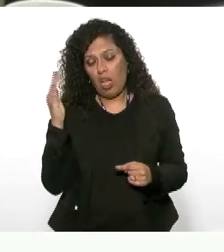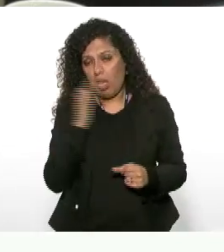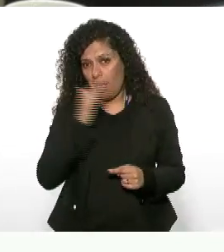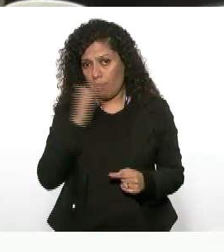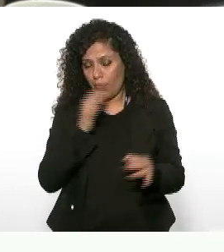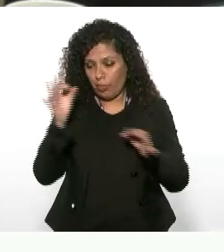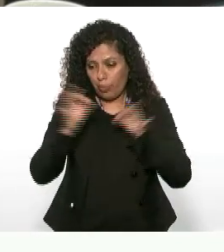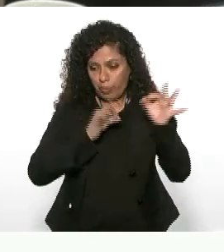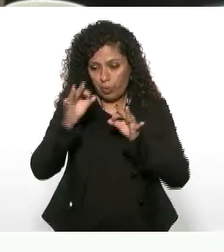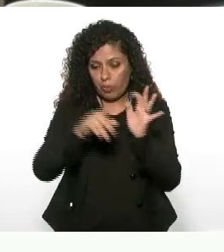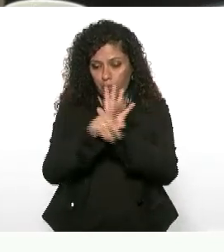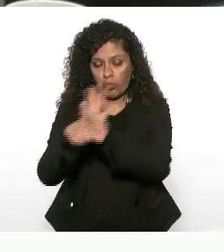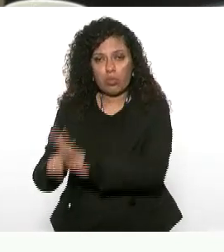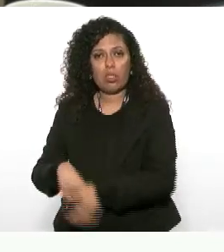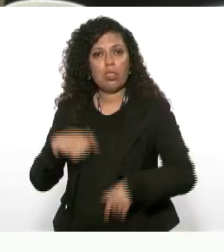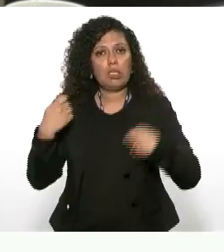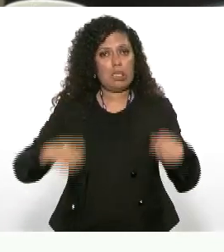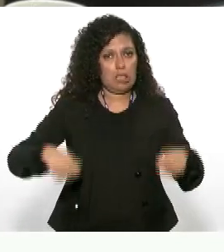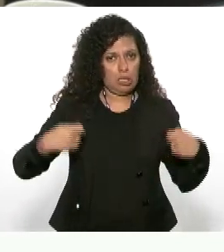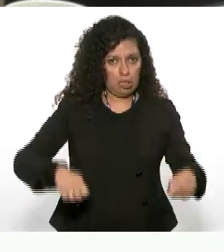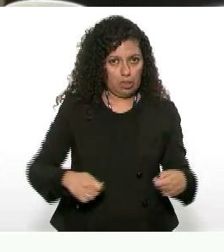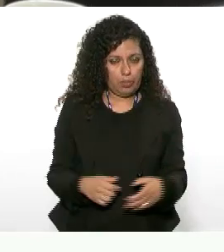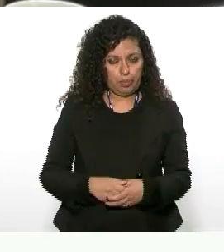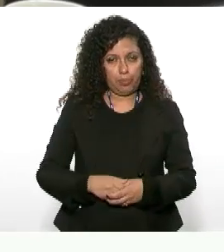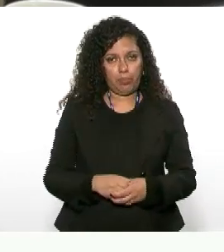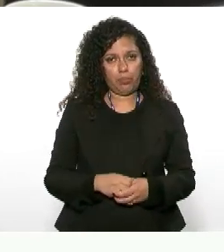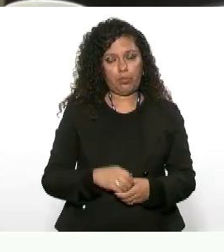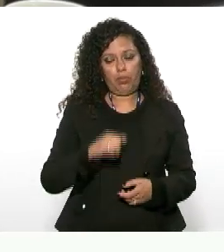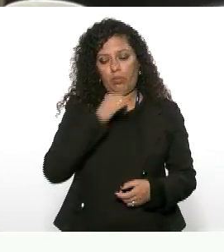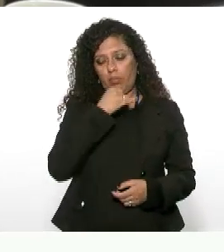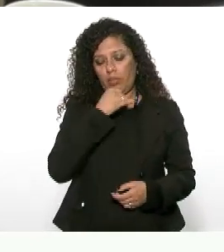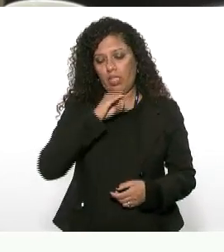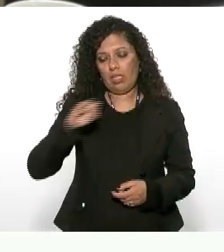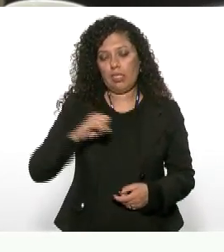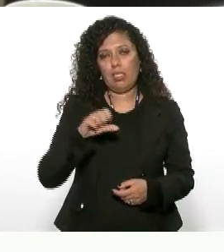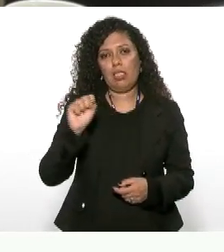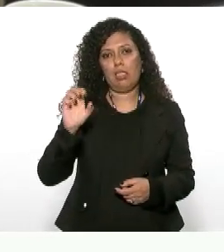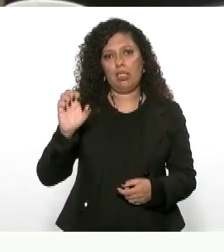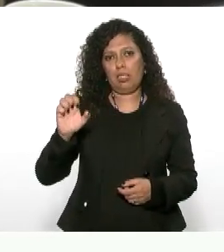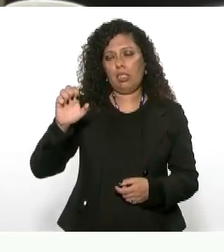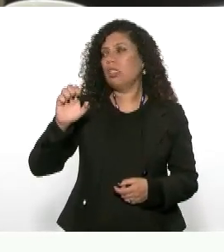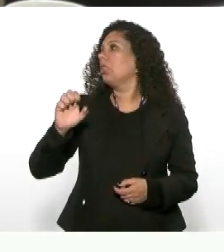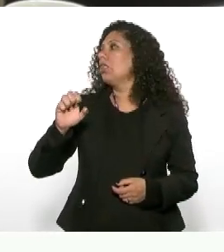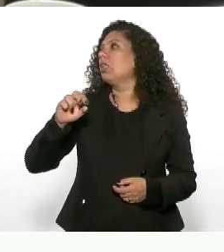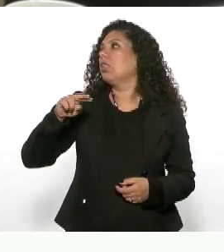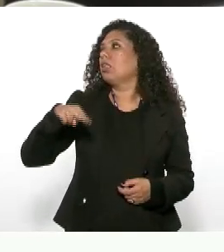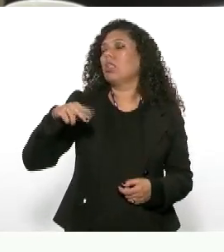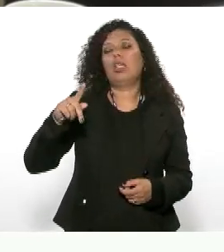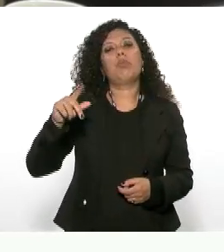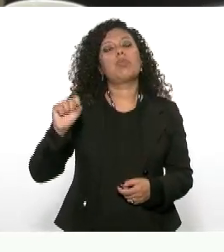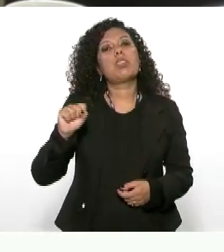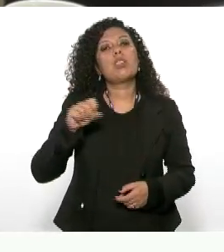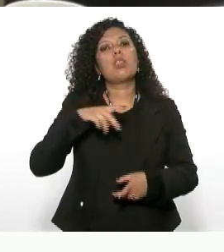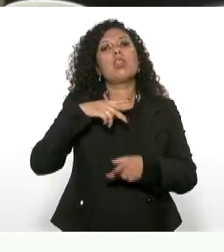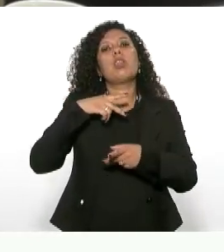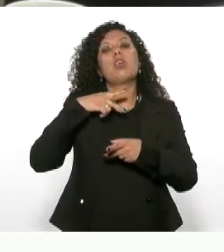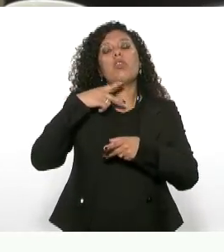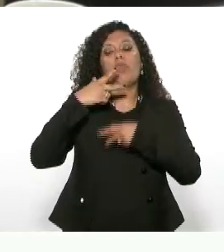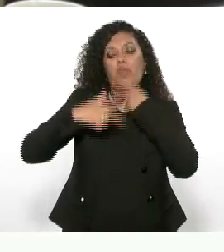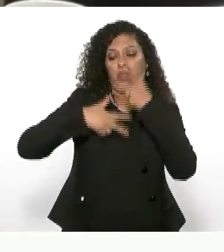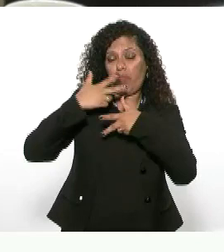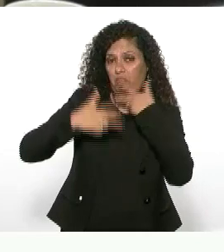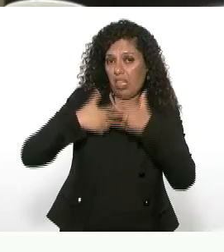emergencial. Isso. Porque, então, assim, nesse sentido, se a Senasp mantém, que penso eu, mantém uma